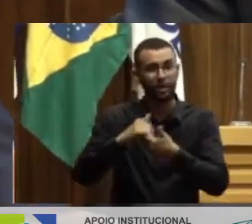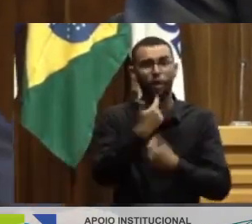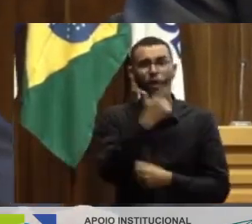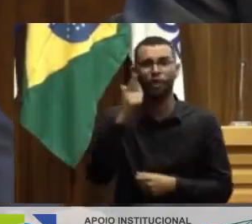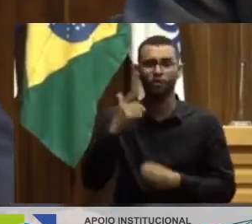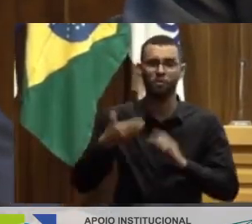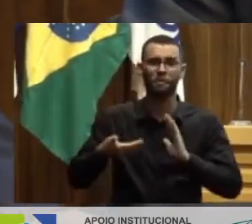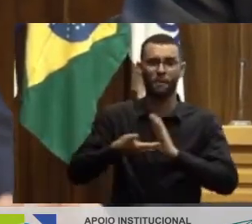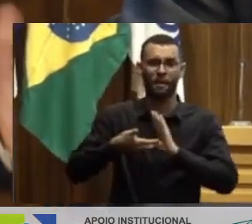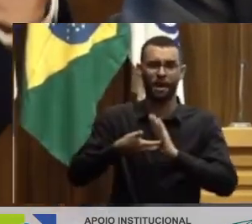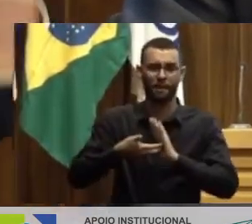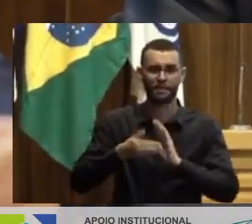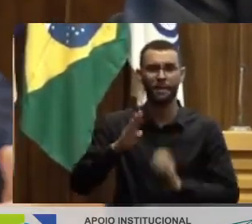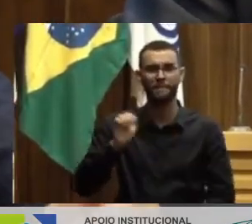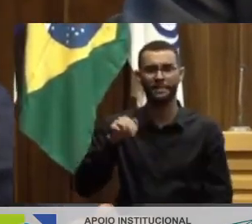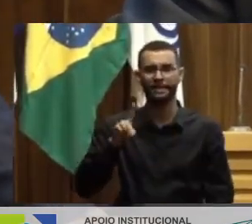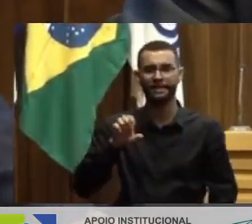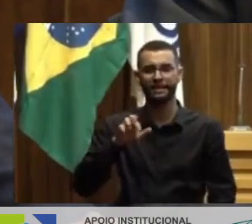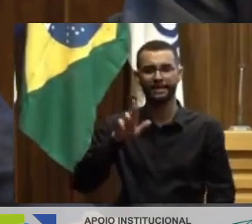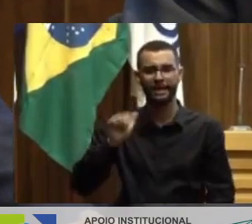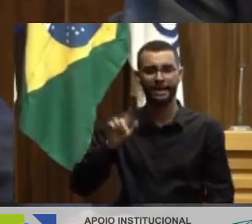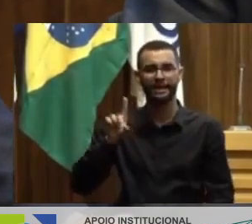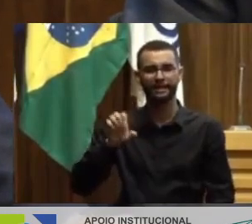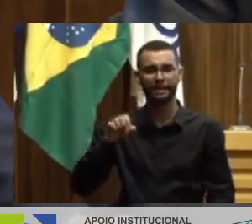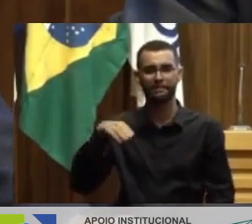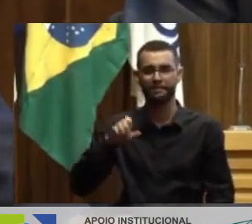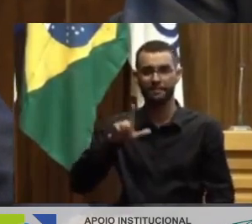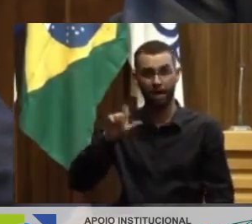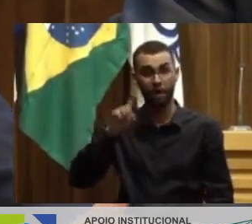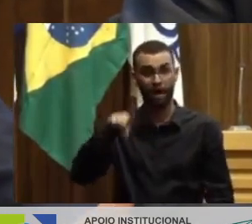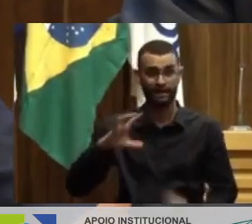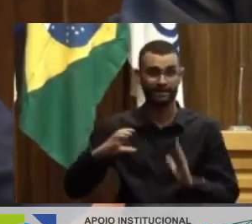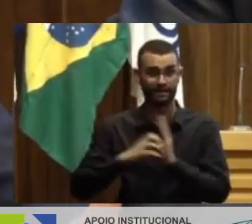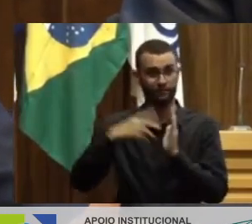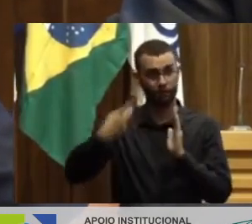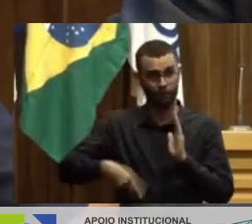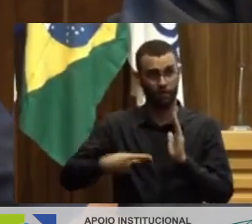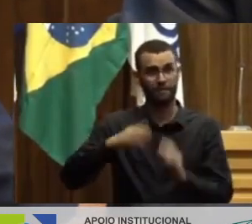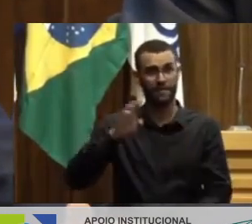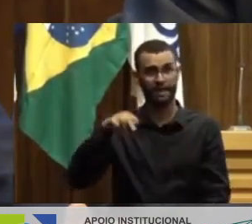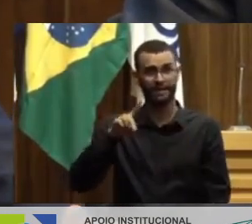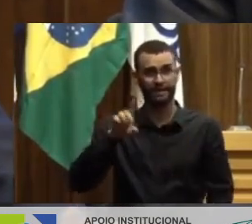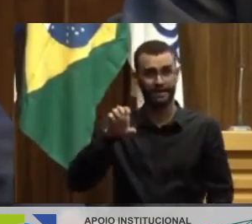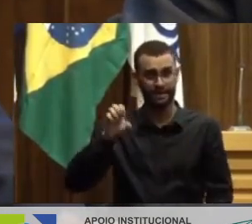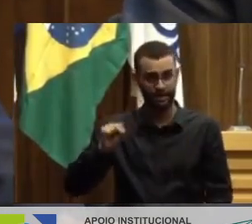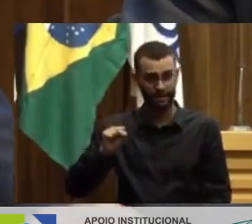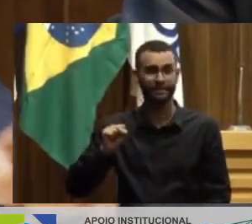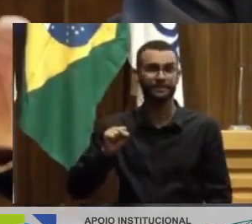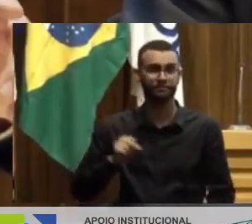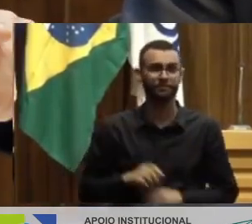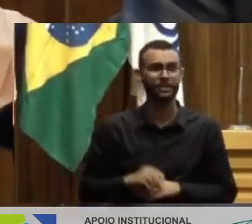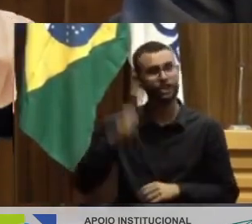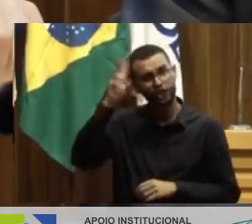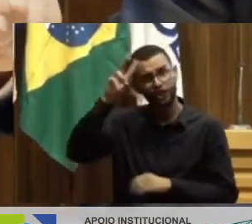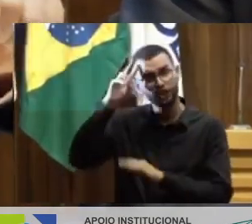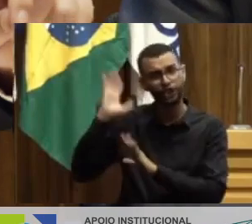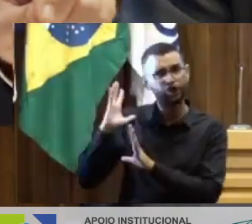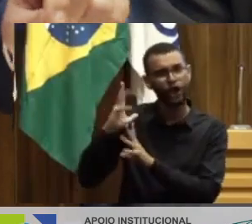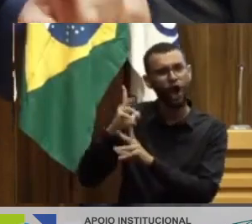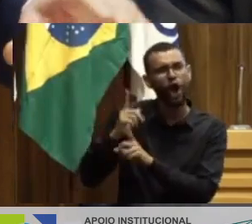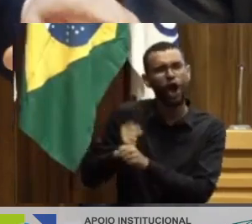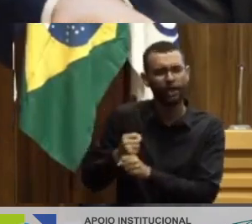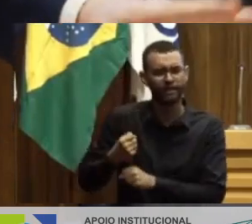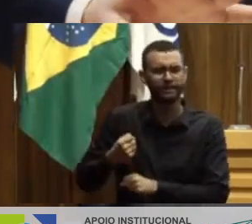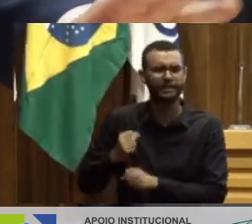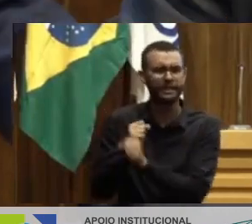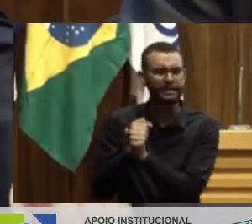Bandeira de Mello. Bandeira de Mello é servidor da casa, é um benedense histórico. Ele é conhecido porque ele dirigiu um